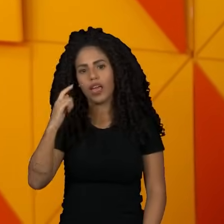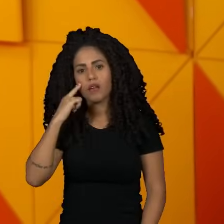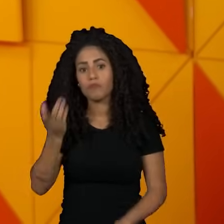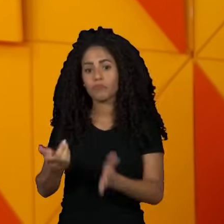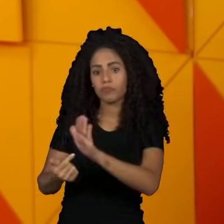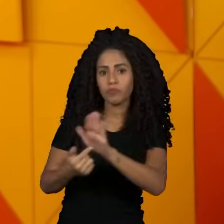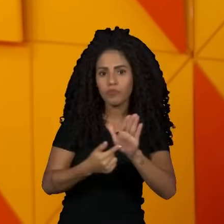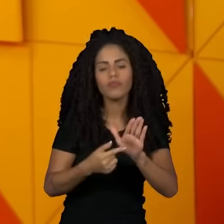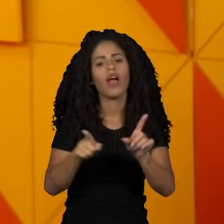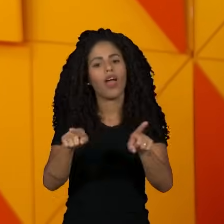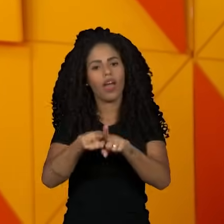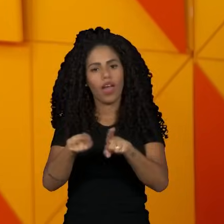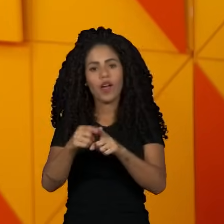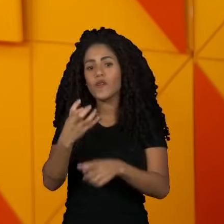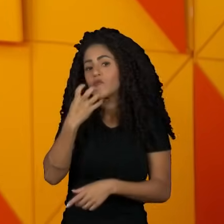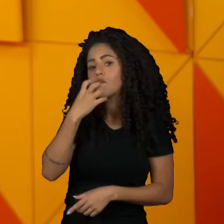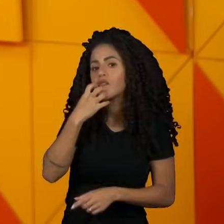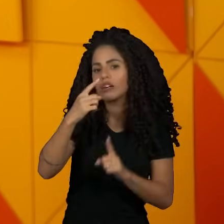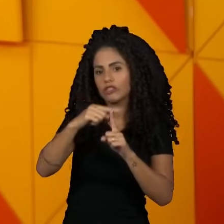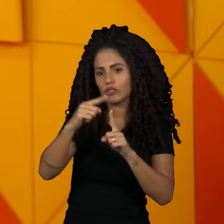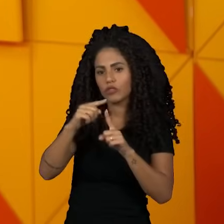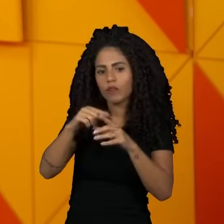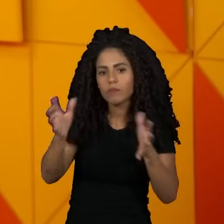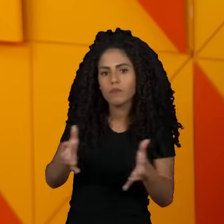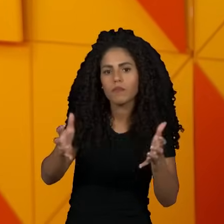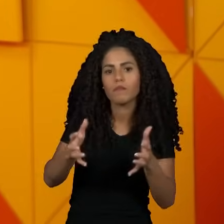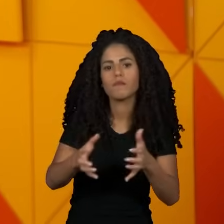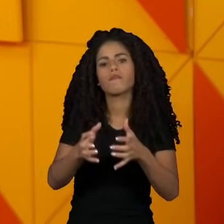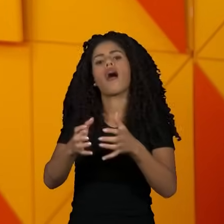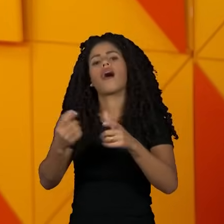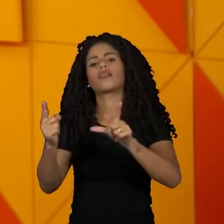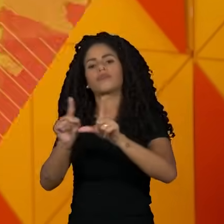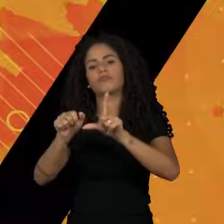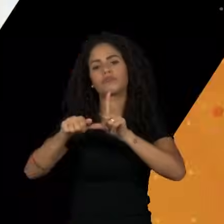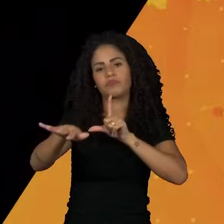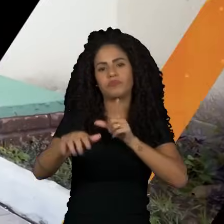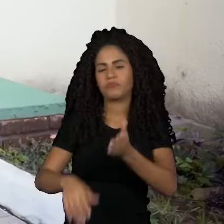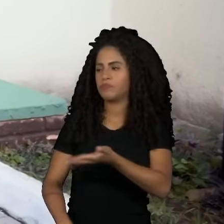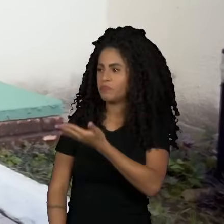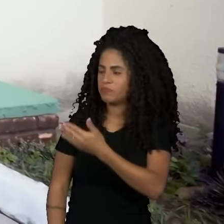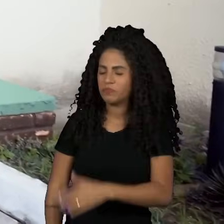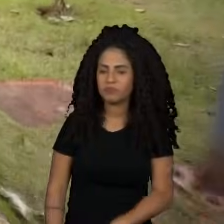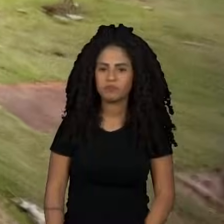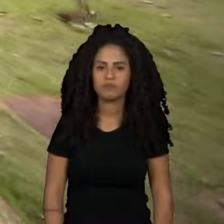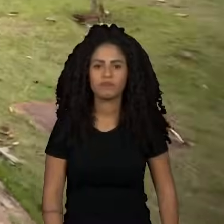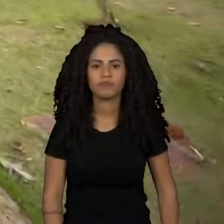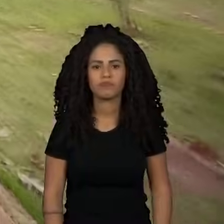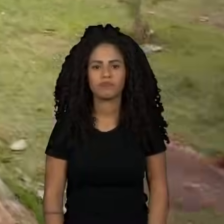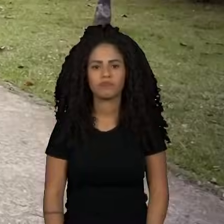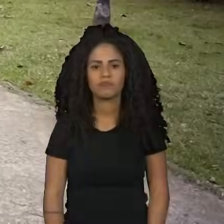Collie, que está amparando a criadora de conteúdo Camila Bacari.